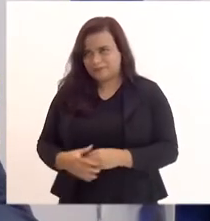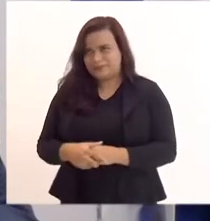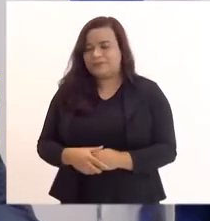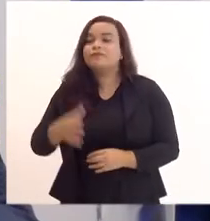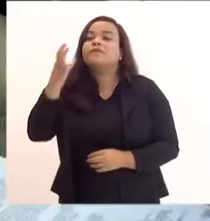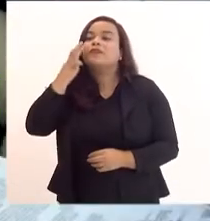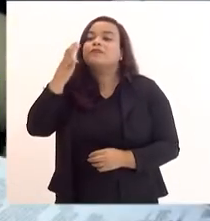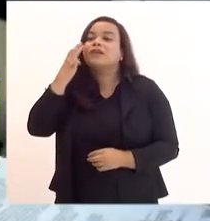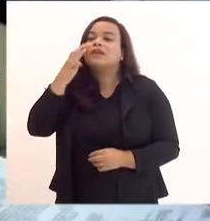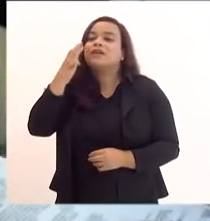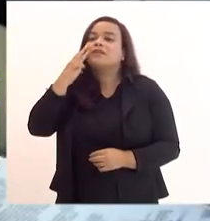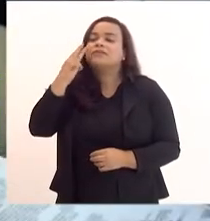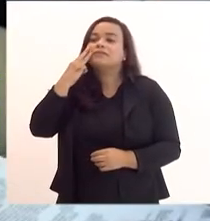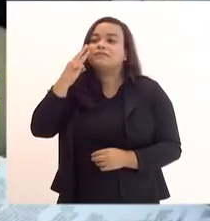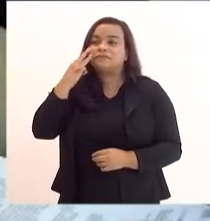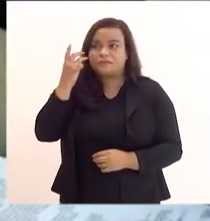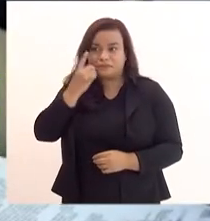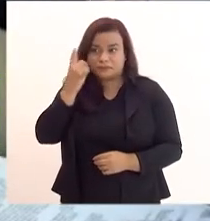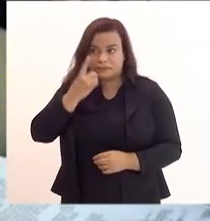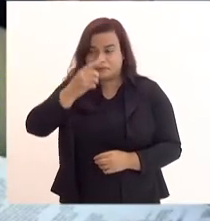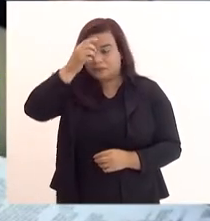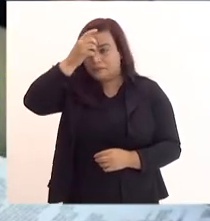Valdec. Não, é porque